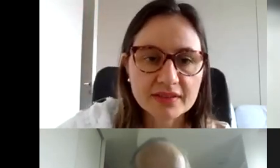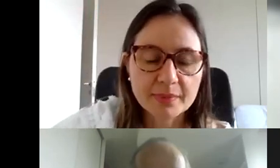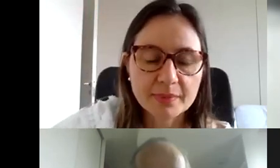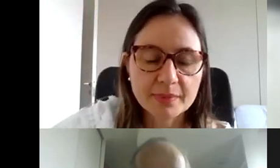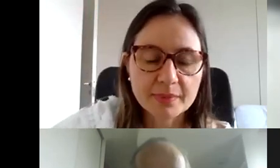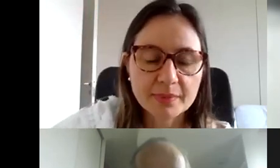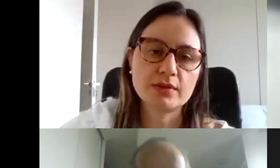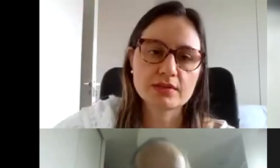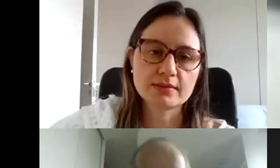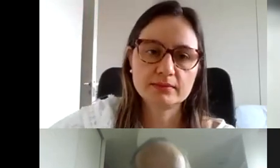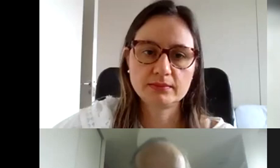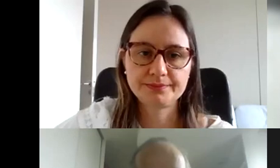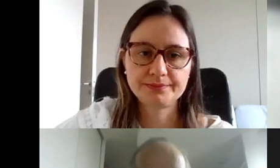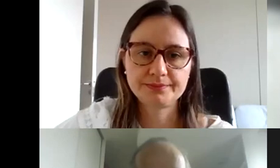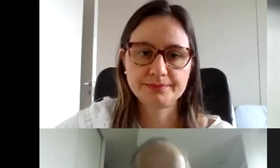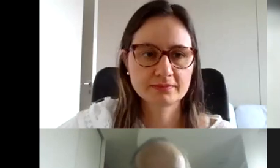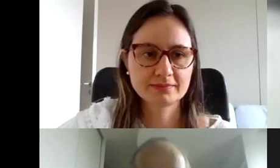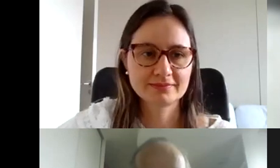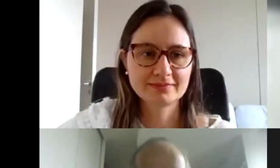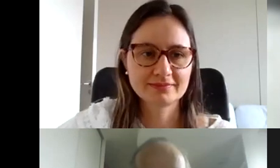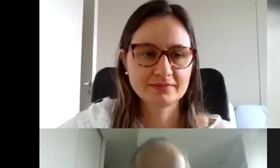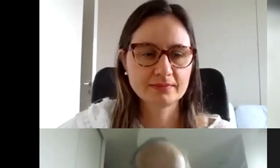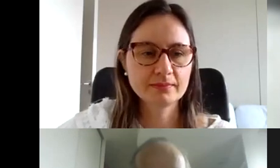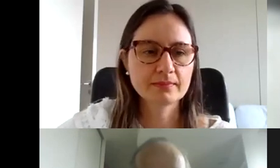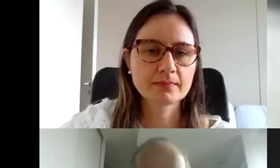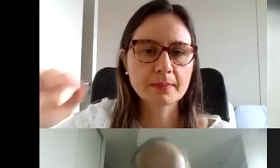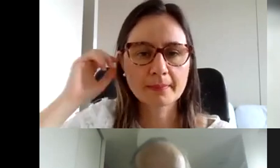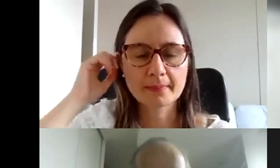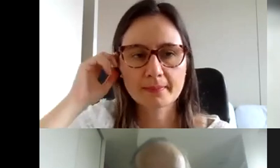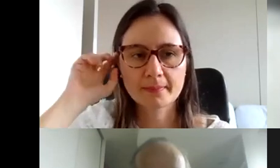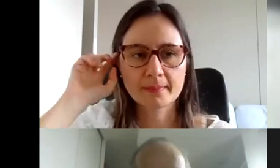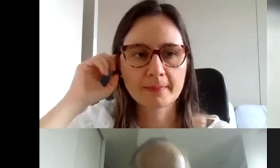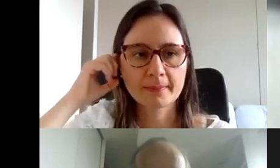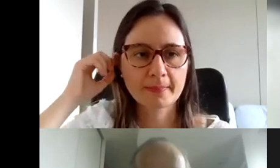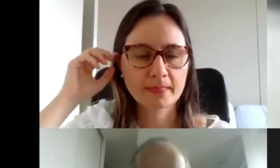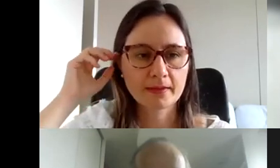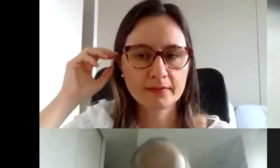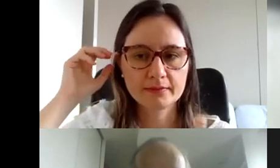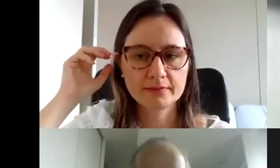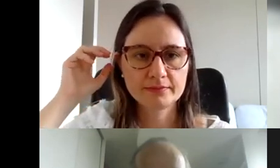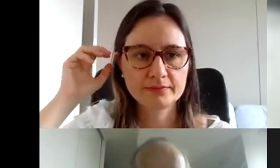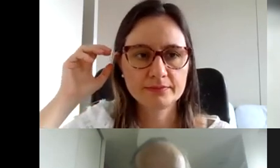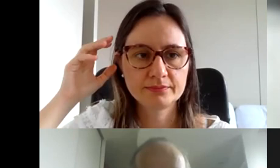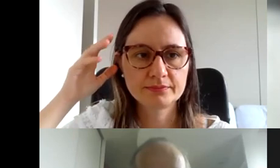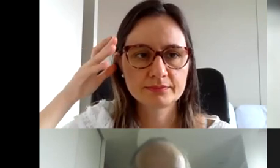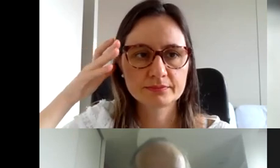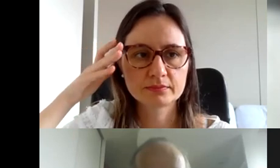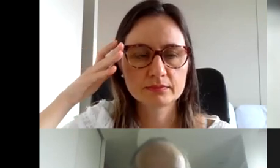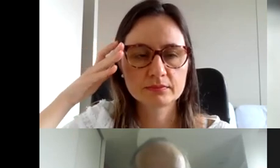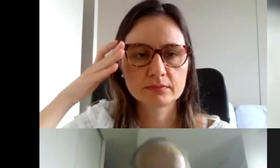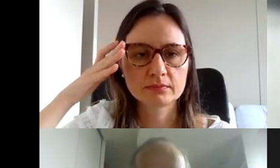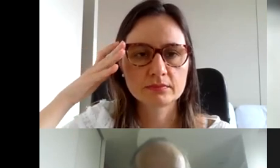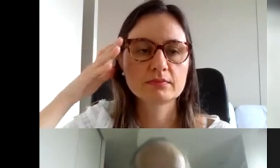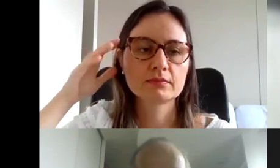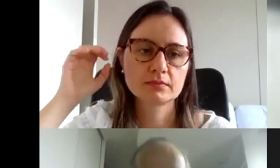Mas ela também vai estar presente 13 horas. Sim, eu estava até conversando com ela no privado, eu falei com ela também que a Júlia entrará uns 20 minutinhos antes para